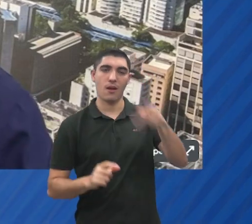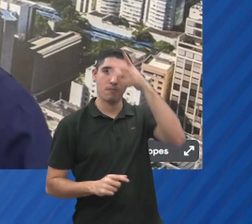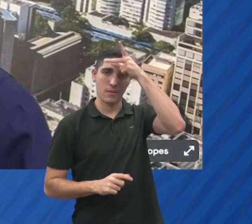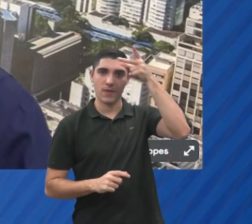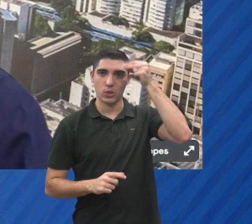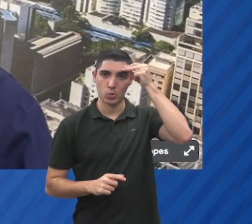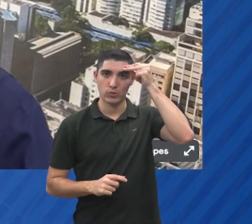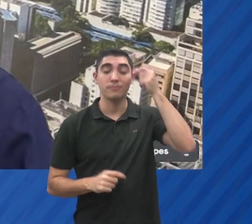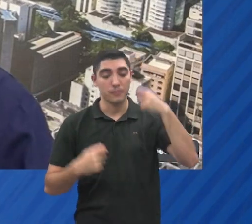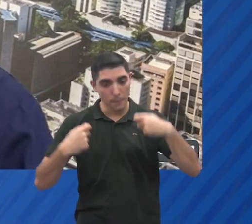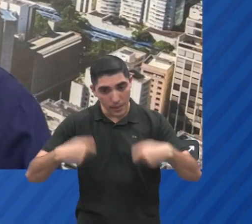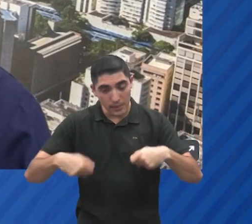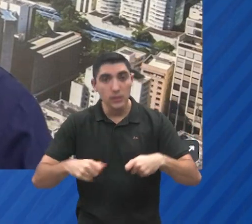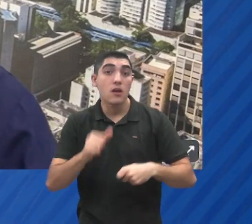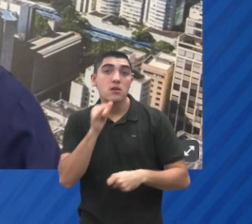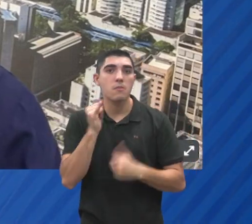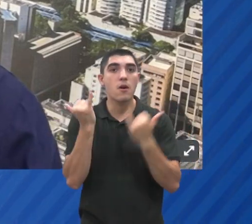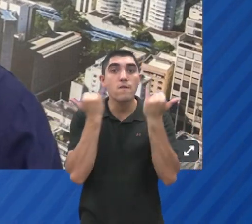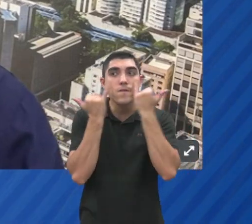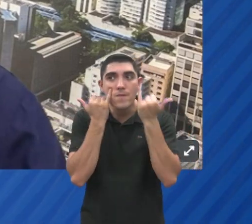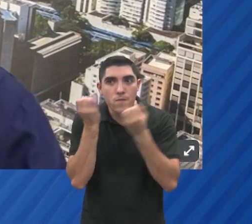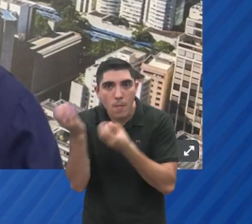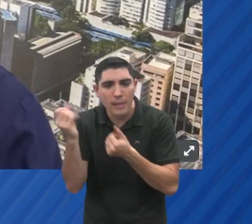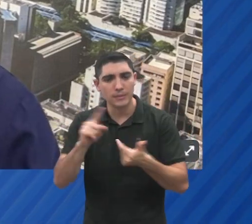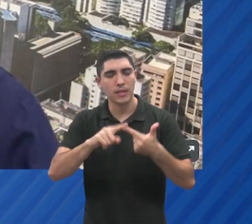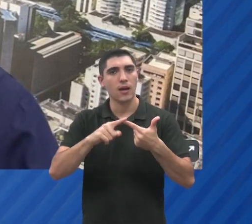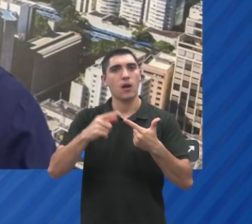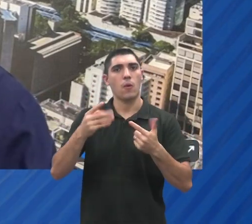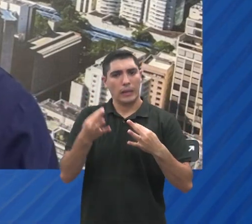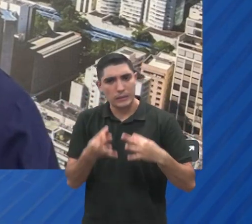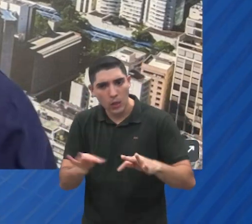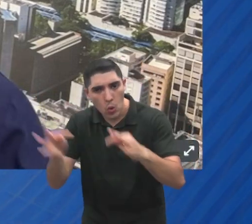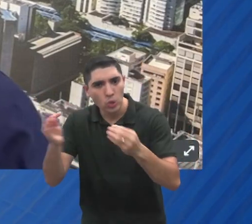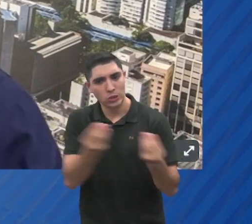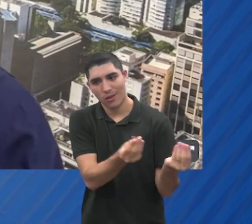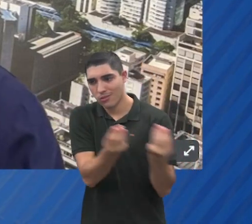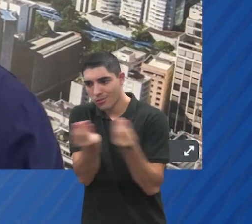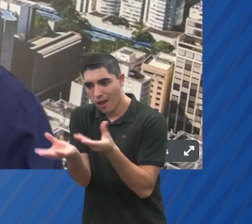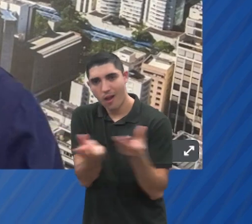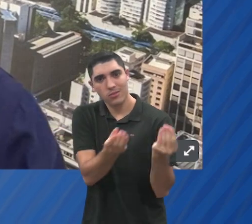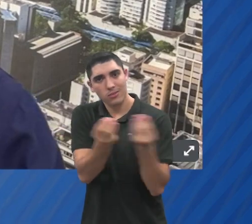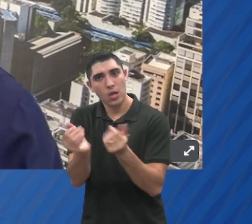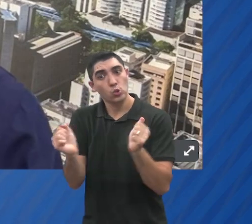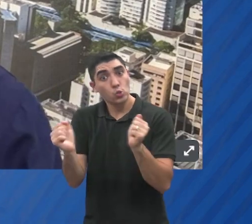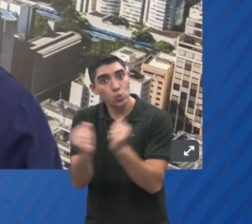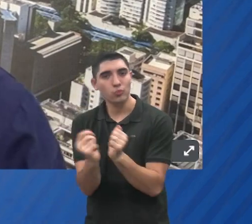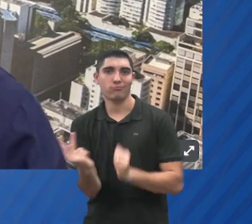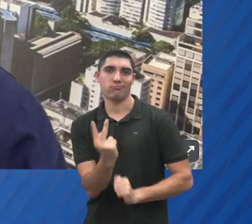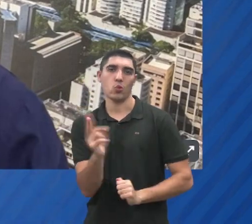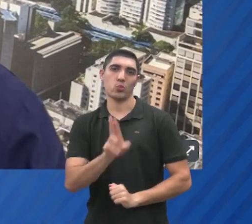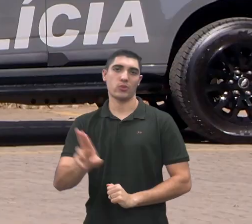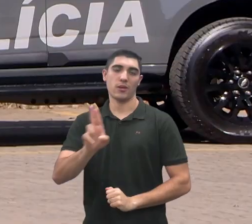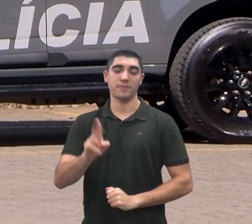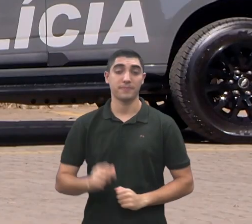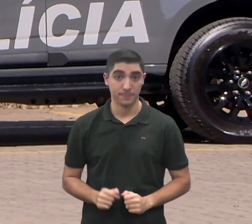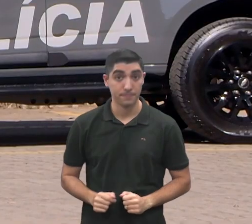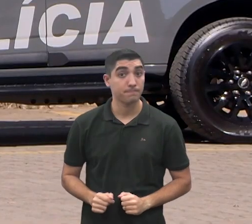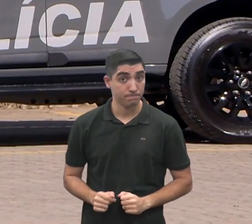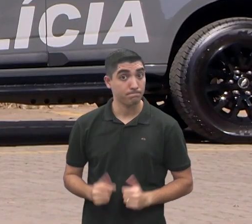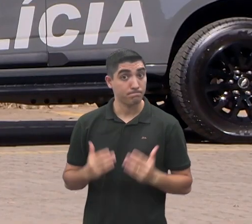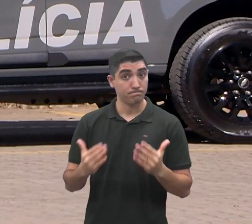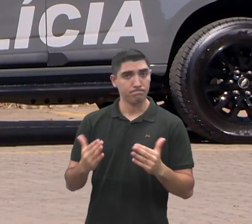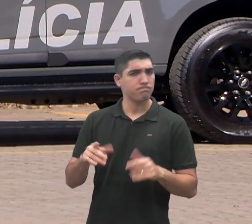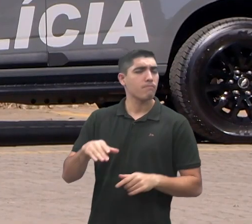efetivamente com a prefeitura. Compartilhar tecnologia, as câmeras, o centro integrado de operações.